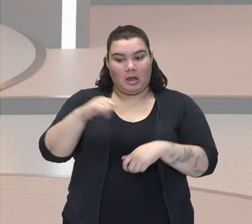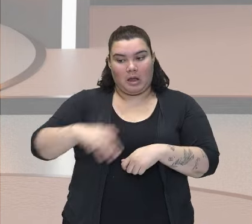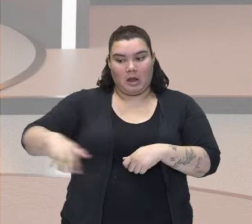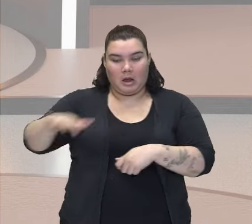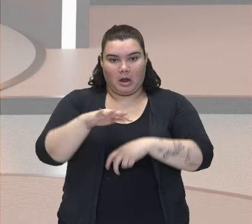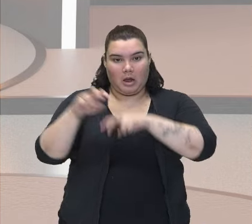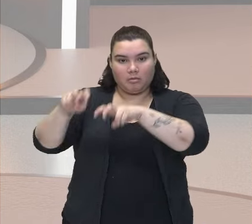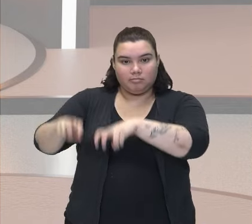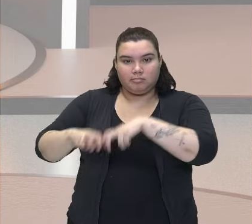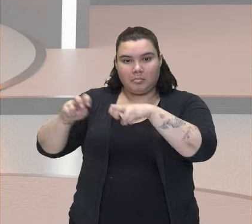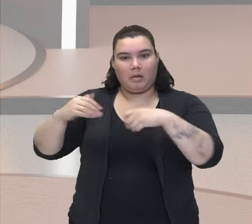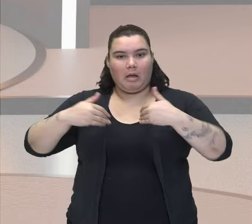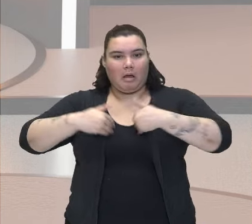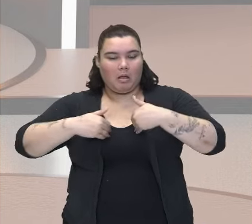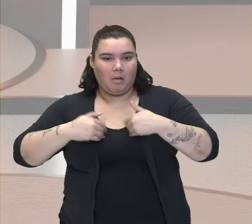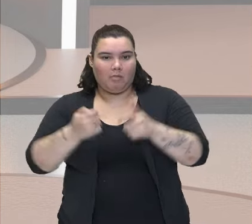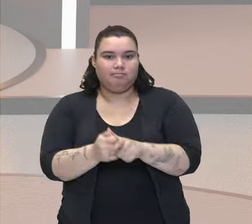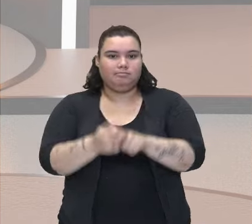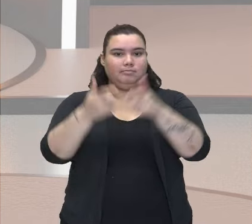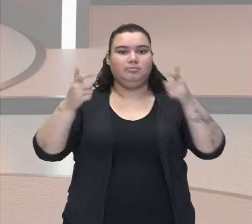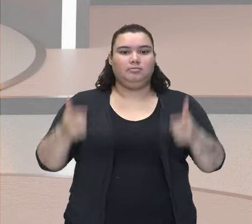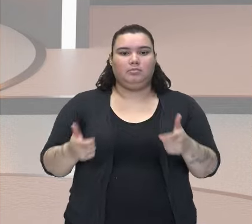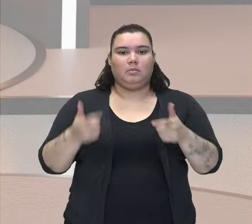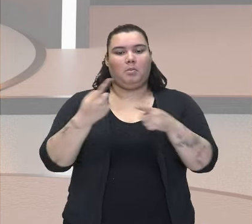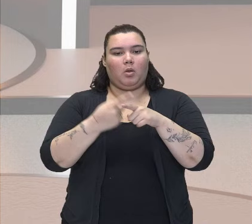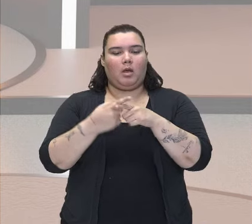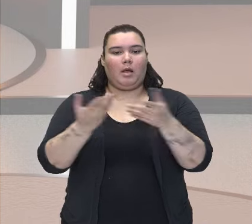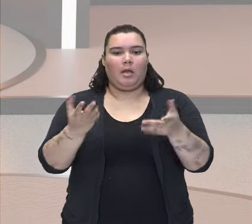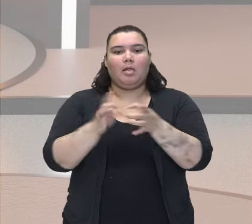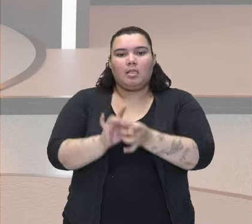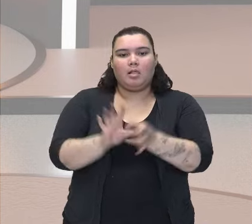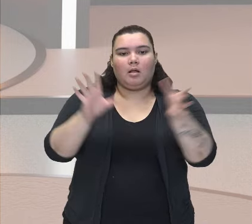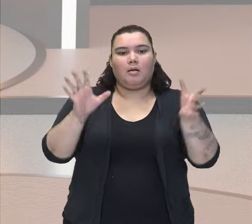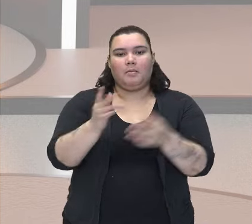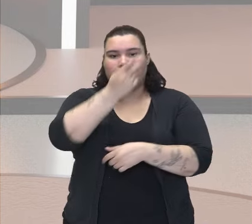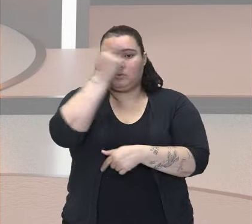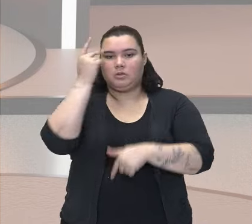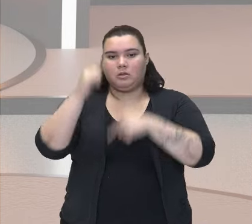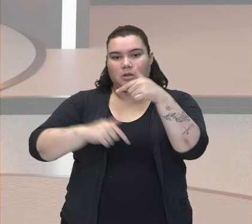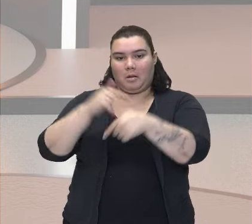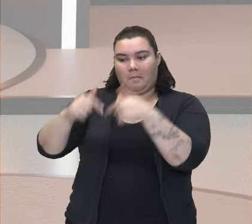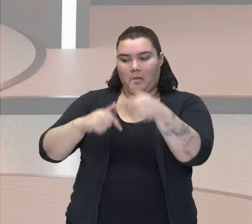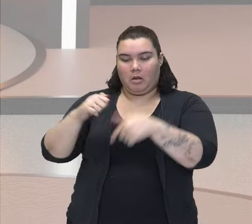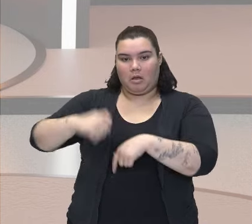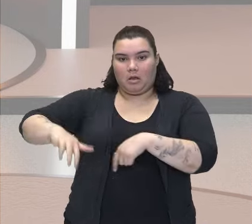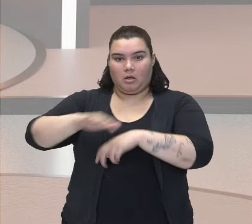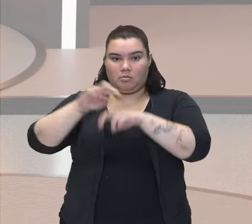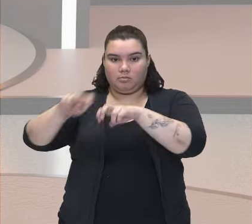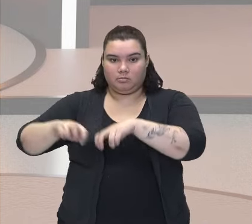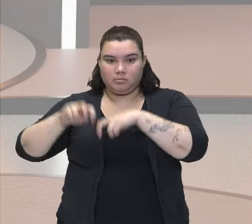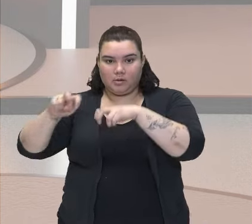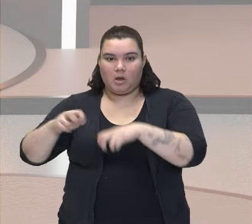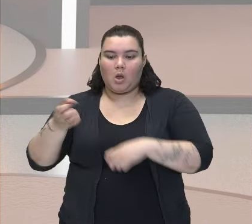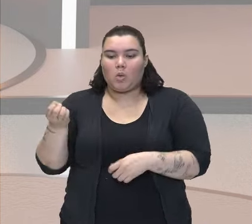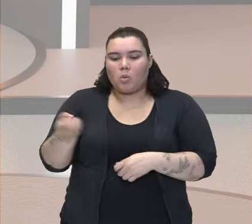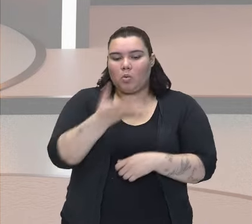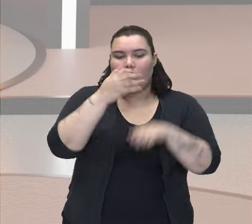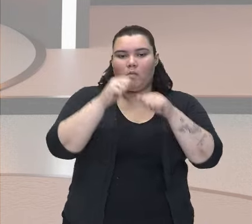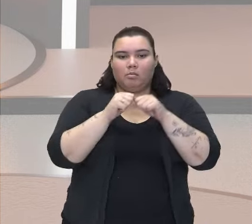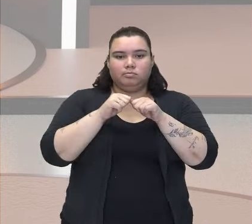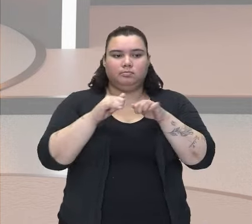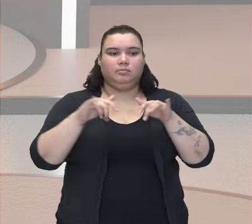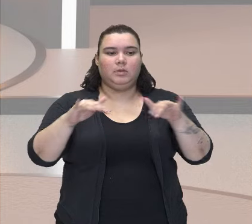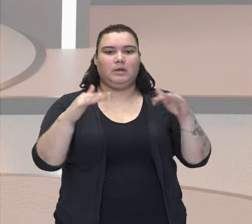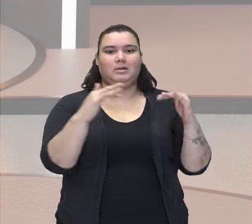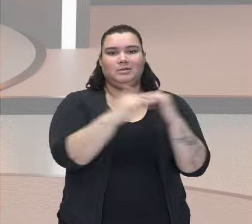setor agropecuário, que acabou provocando o quê? A liberação da mão de obra, né, do campo ali, que levaram aí um